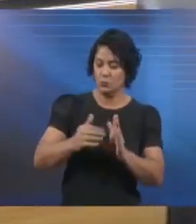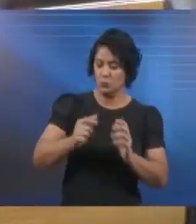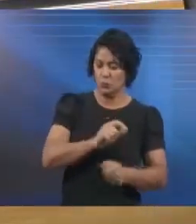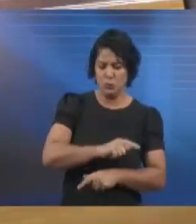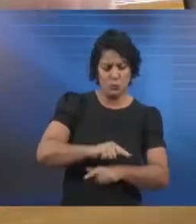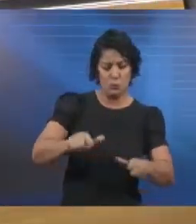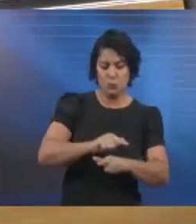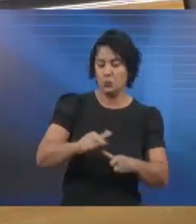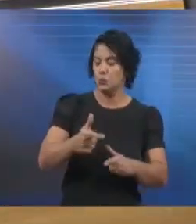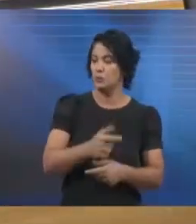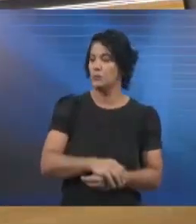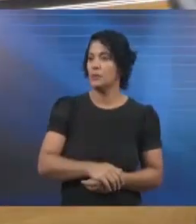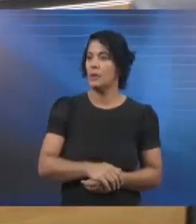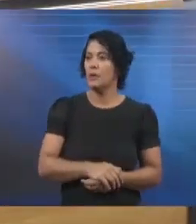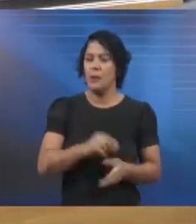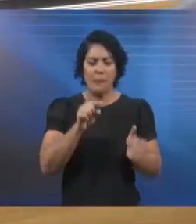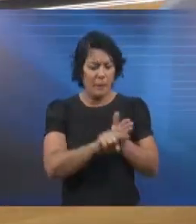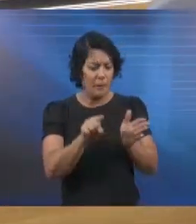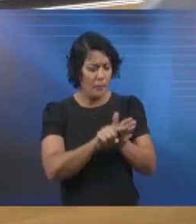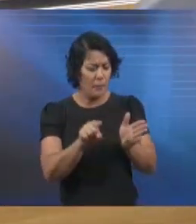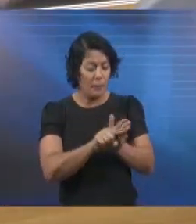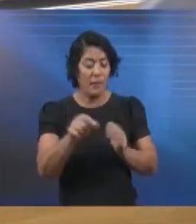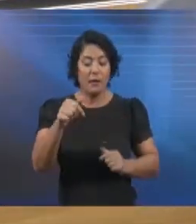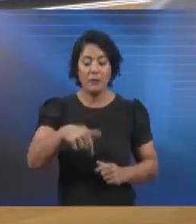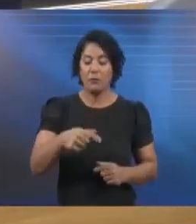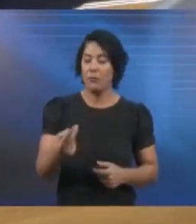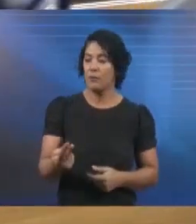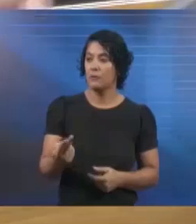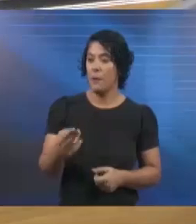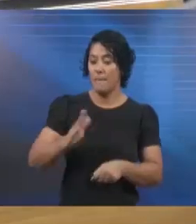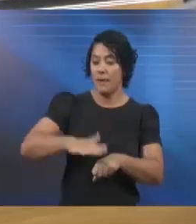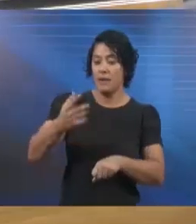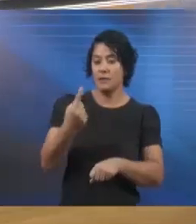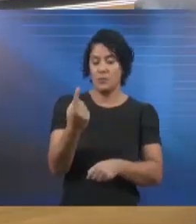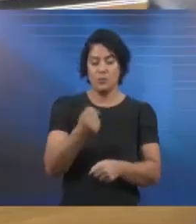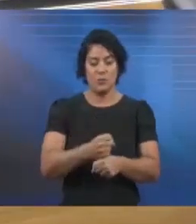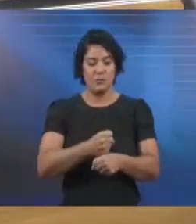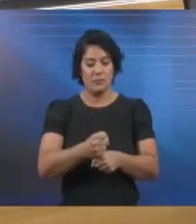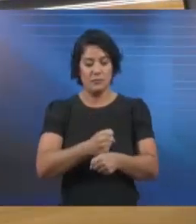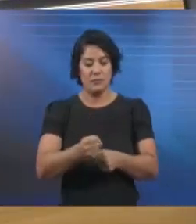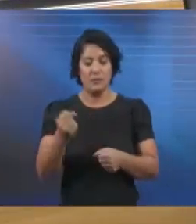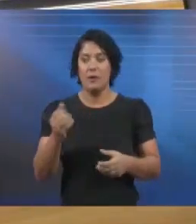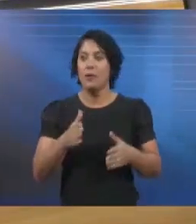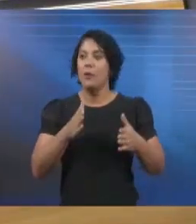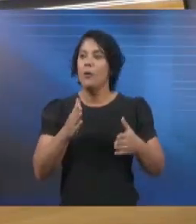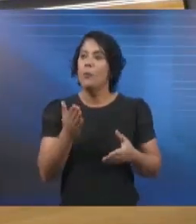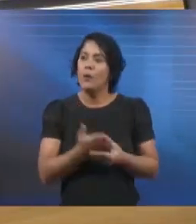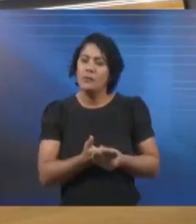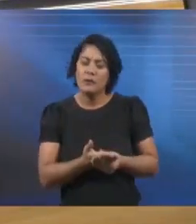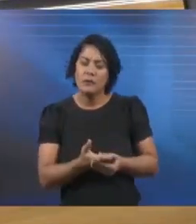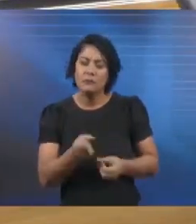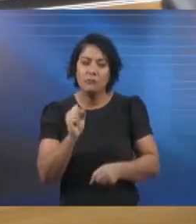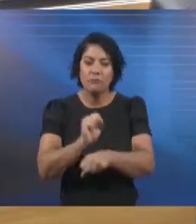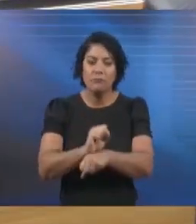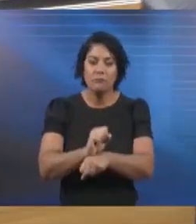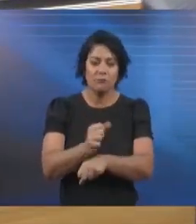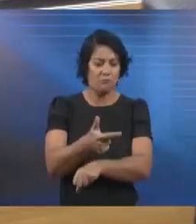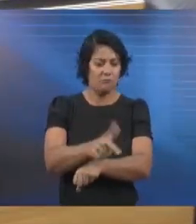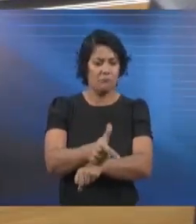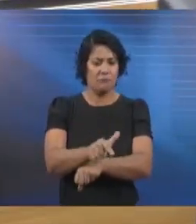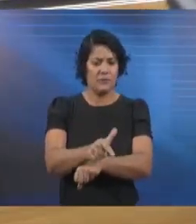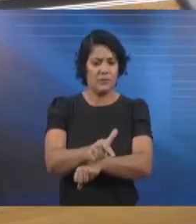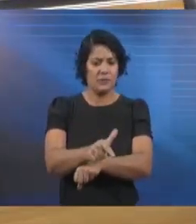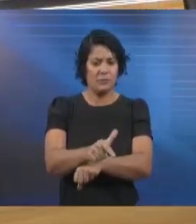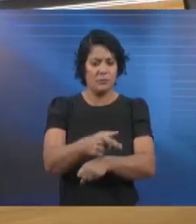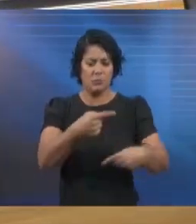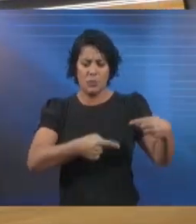locais teve o tanto de questionamento que foi feito aqui é mais de um ano esse processo parado lá e você quer dizer que não tem cunho